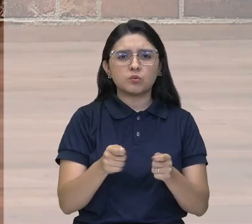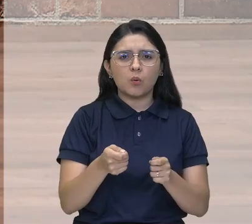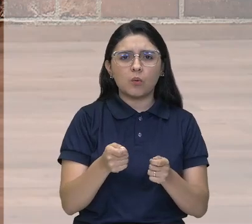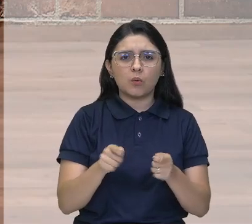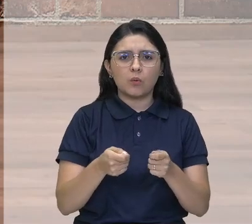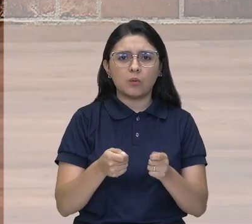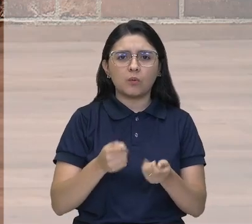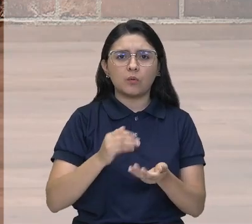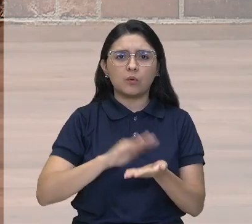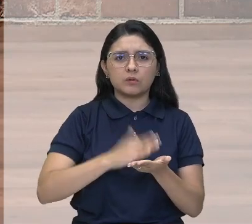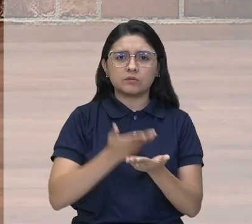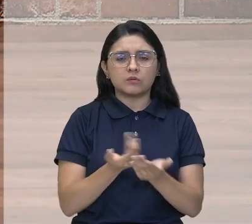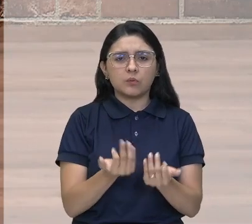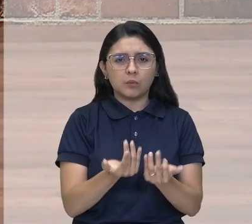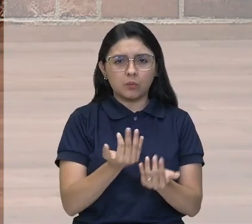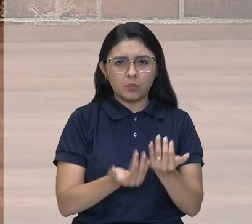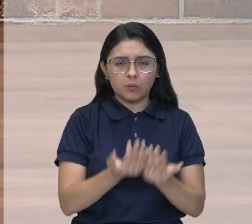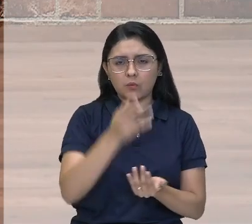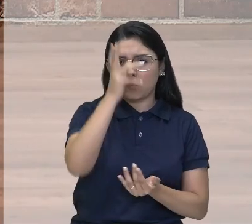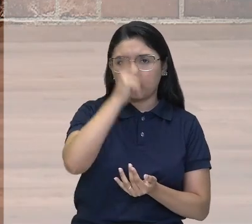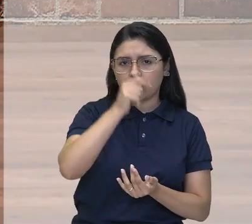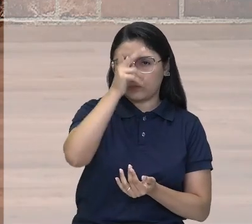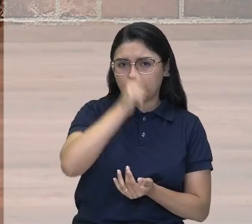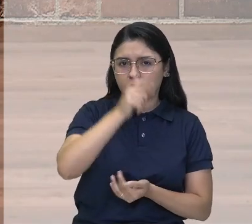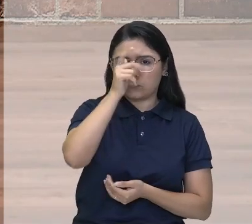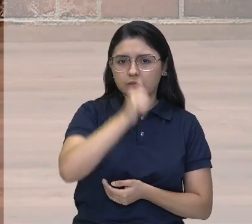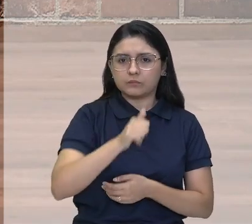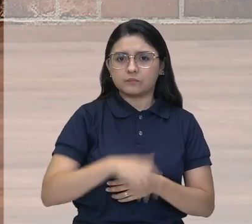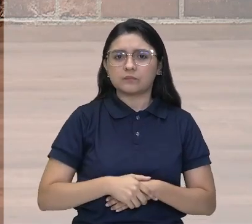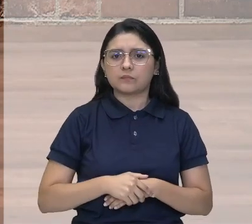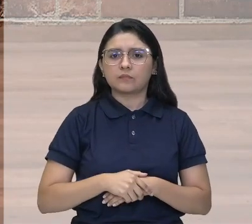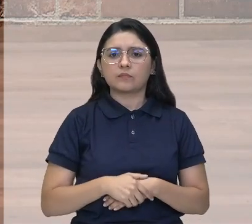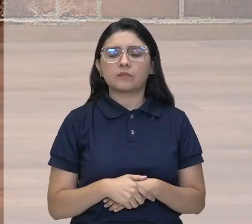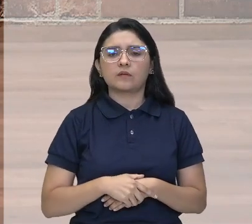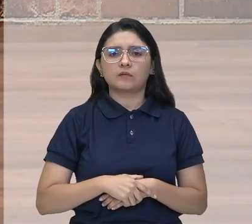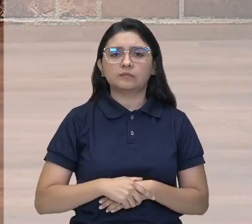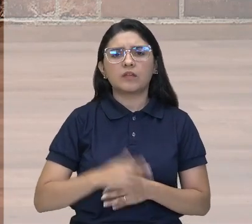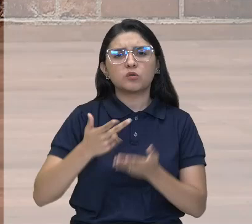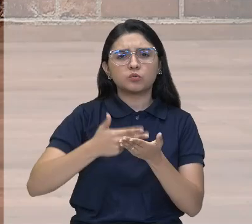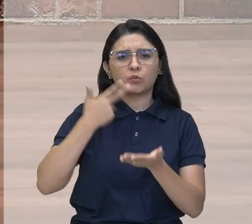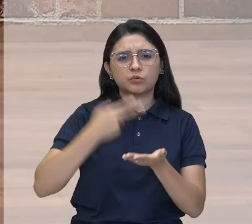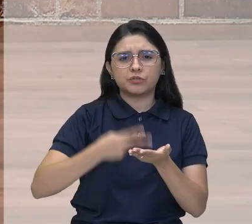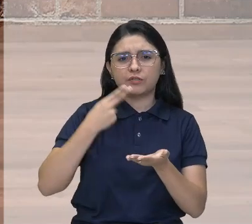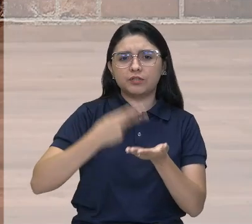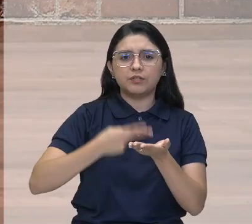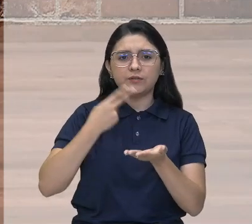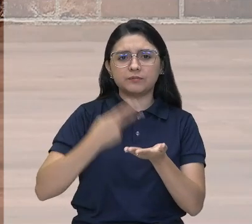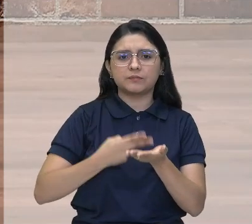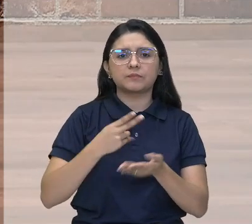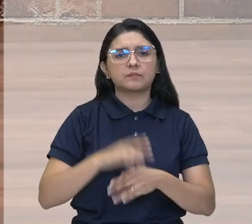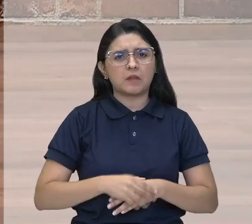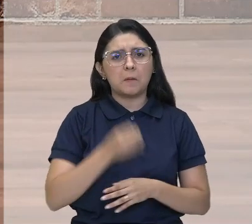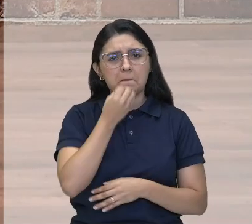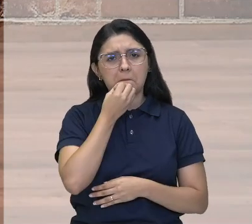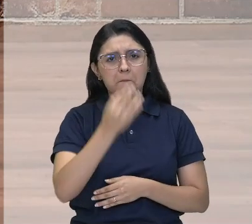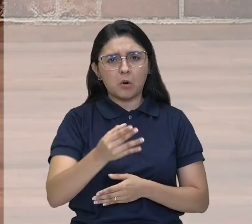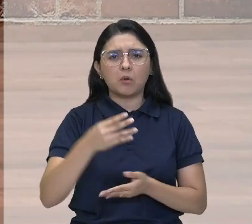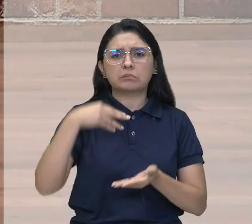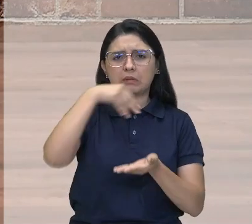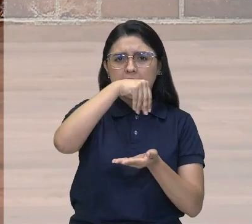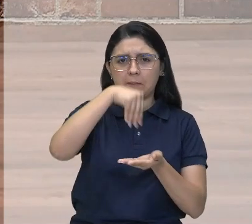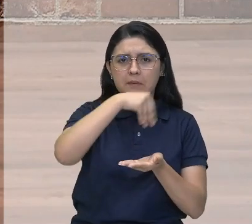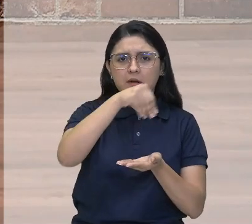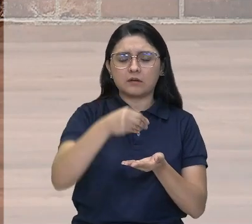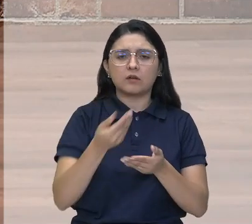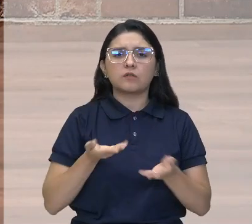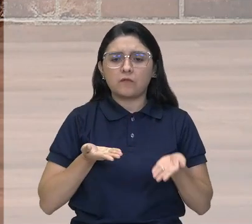ficou bem Ah, né? Eu crocante. só falei temperar, parece até que o Isso, frango era um é. sushi. Exatamente, comeu cru, não pode. Então, ele estava bem temperado e foi ao forno